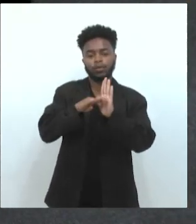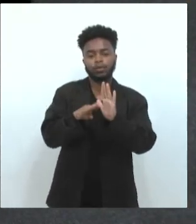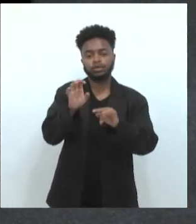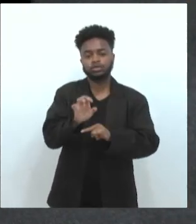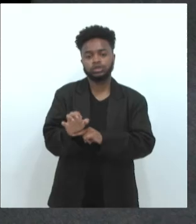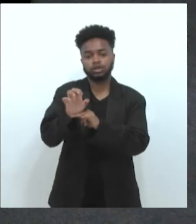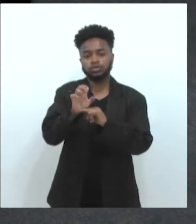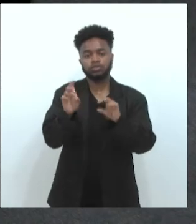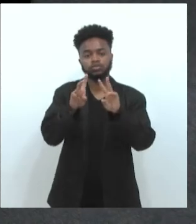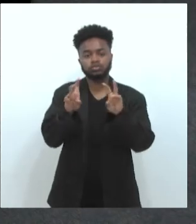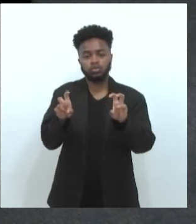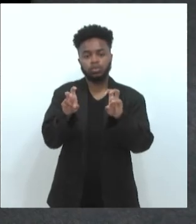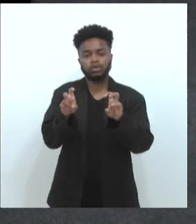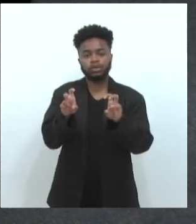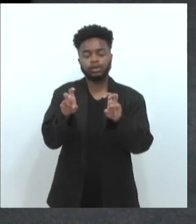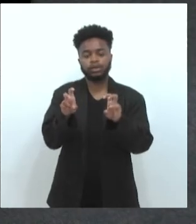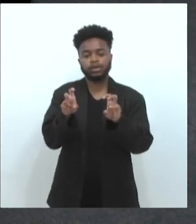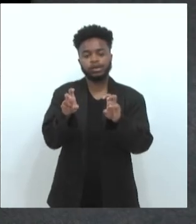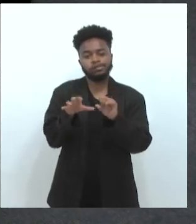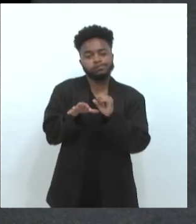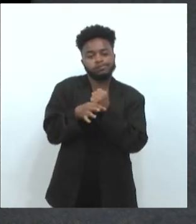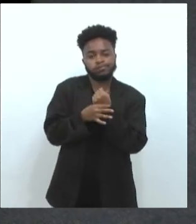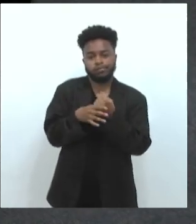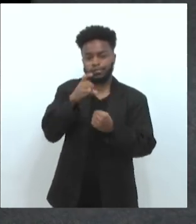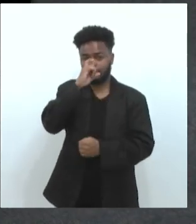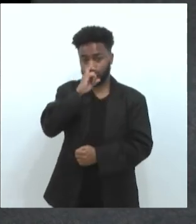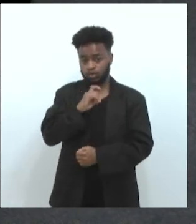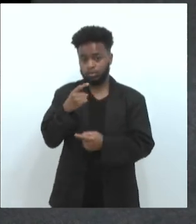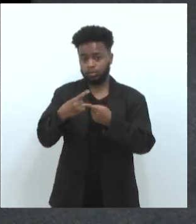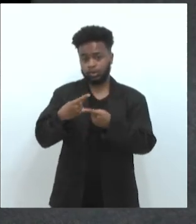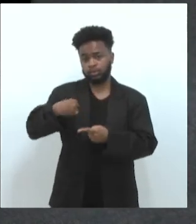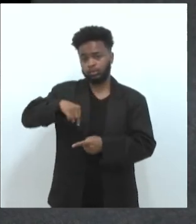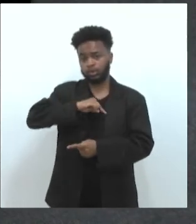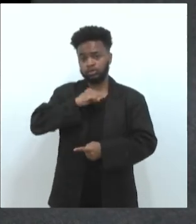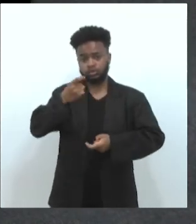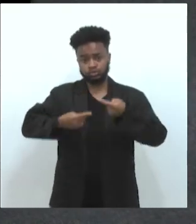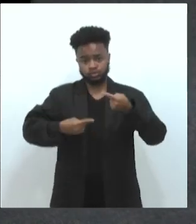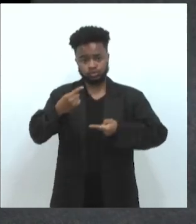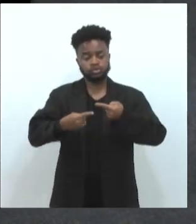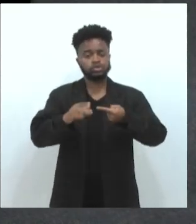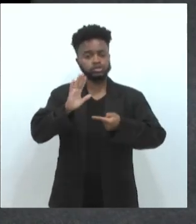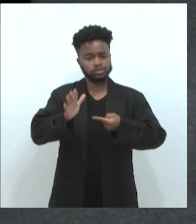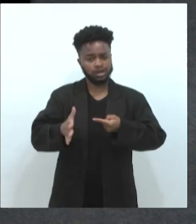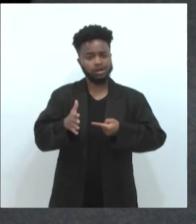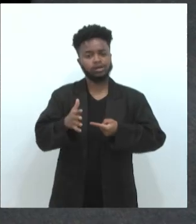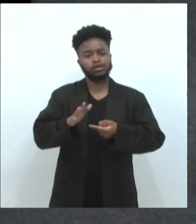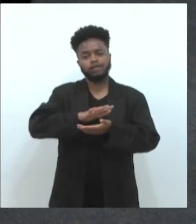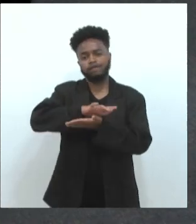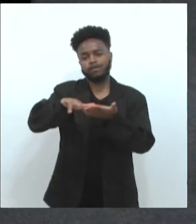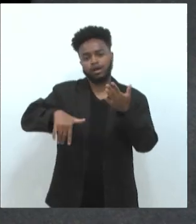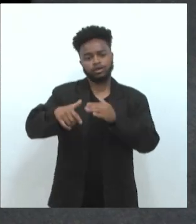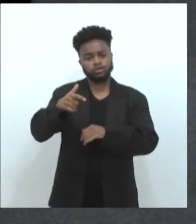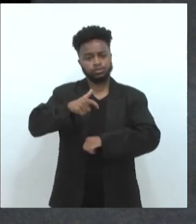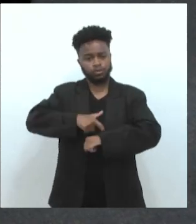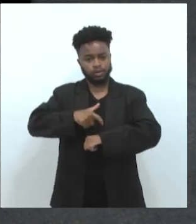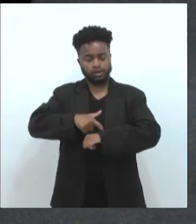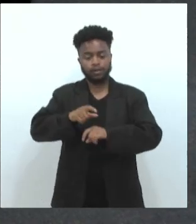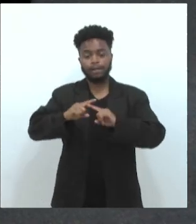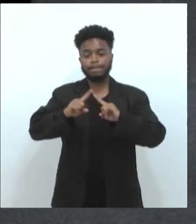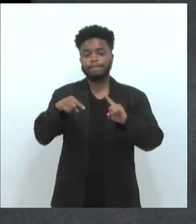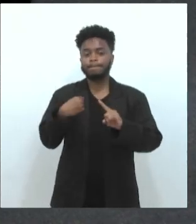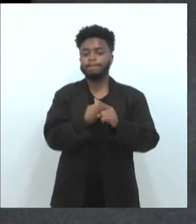dignidade menstrual, algo que a gente já tinha debatido aqui constantemente e que a gente trouxe não